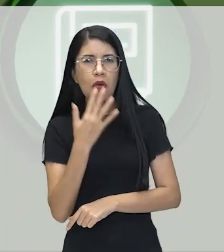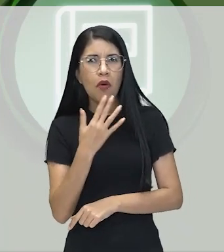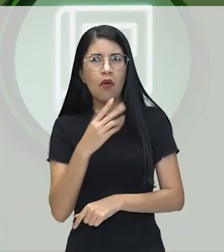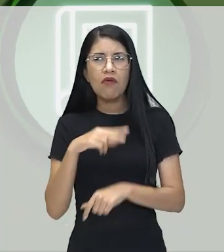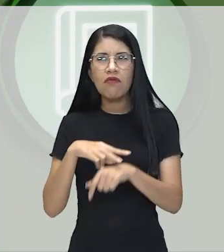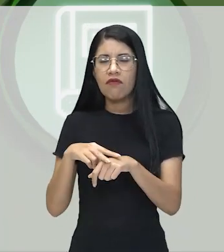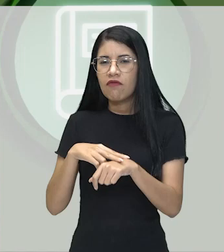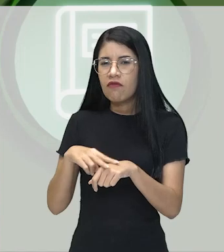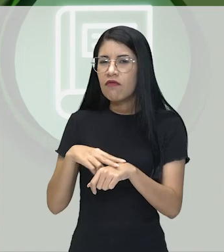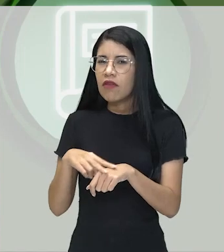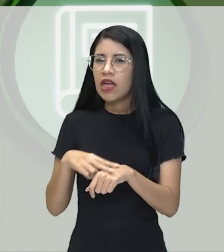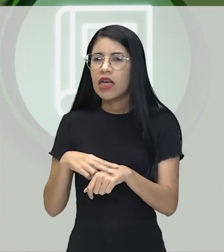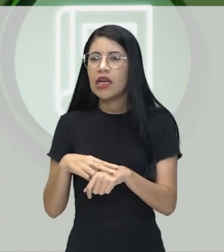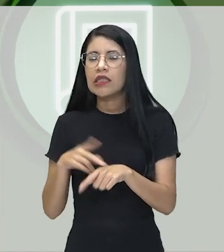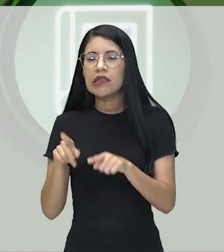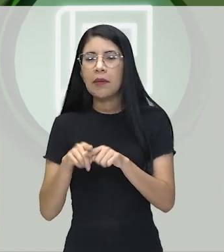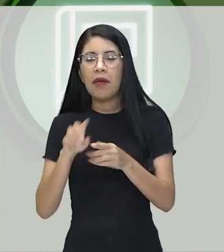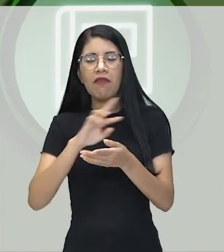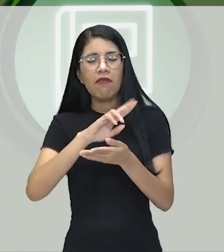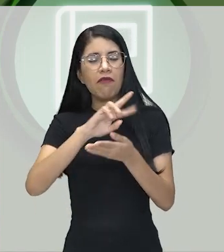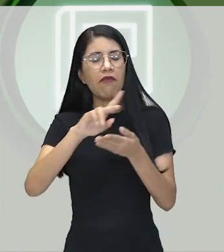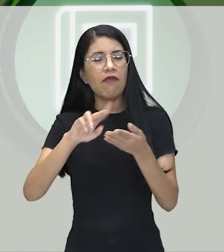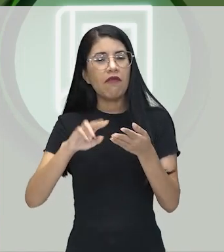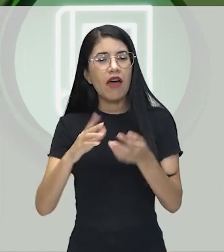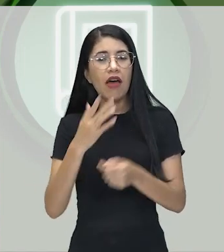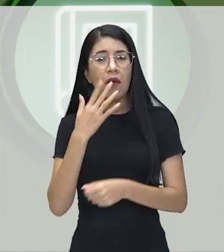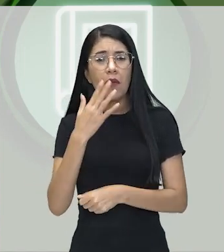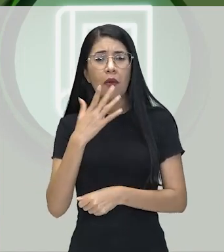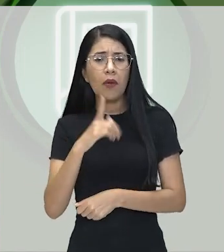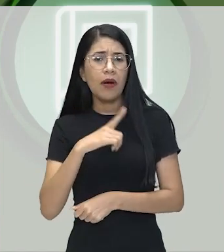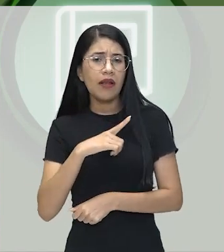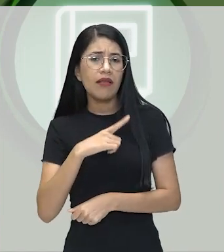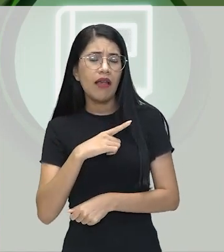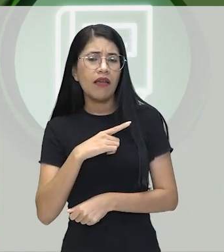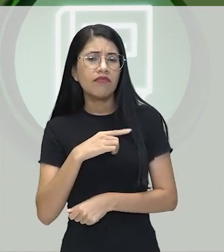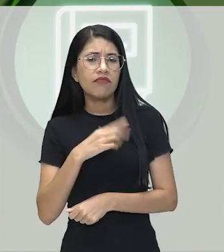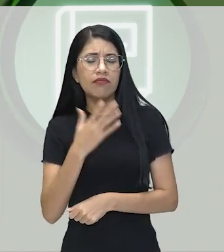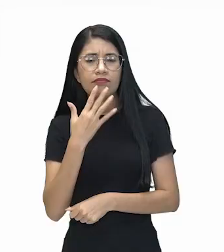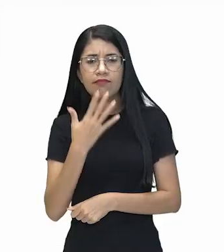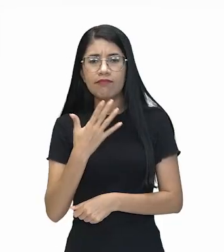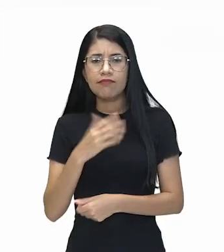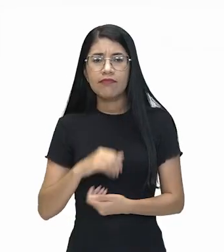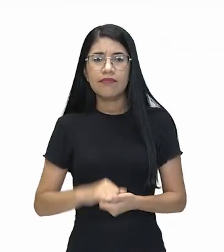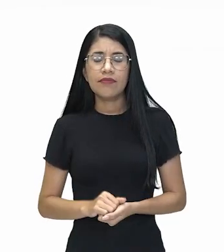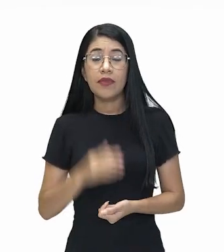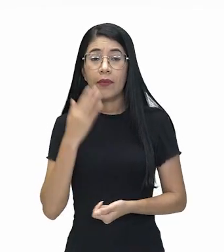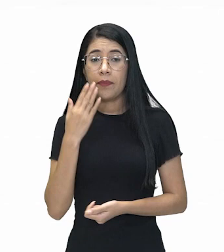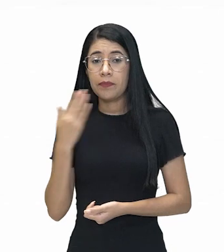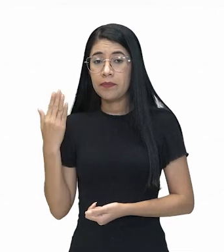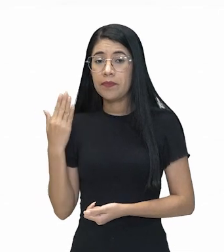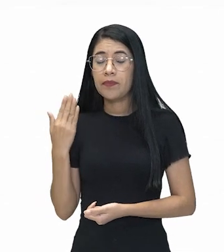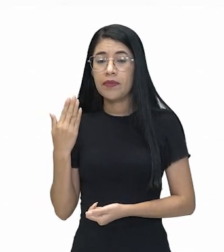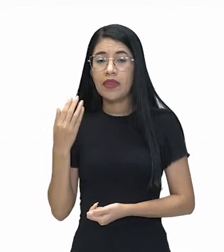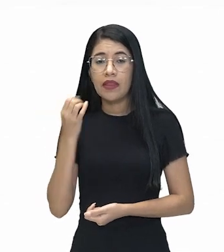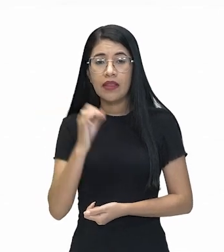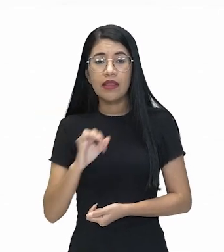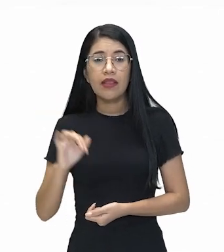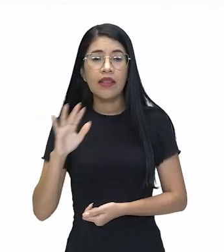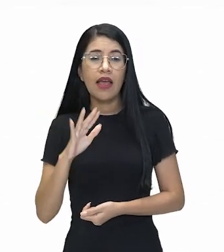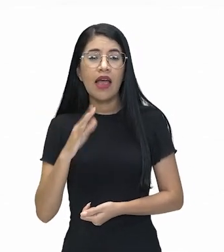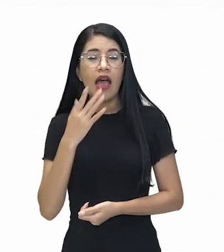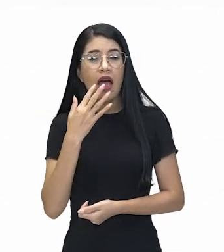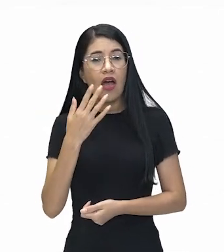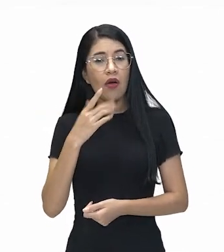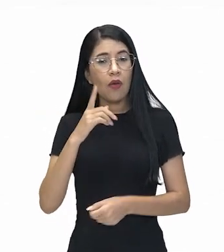verde? Por que as cores parecem das cores que tem? Para isso, dá só uma olhada nessa imagem. A cor de